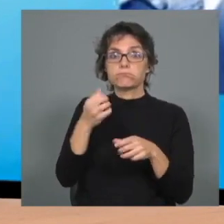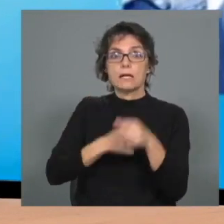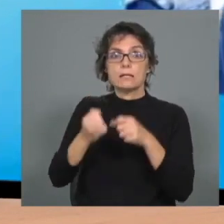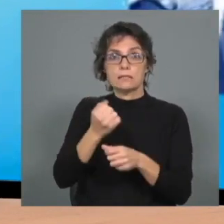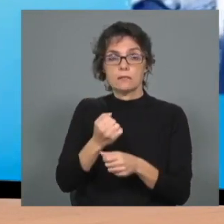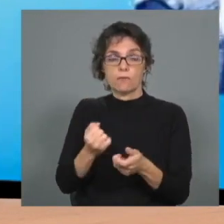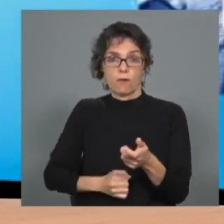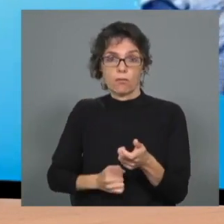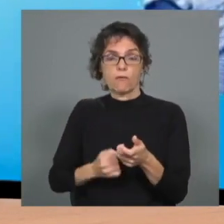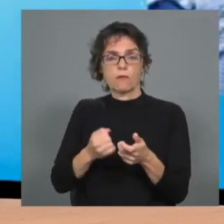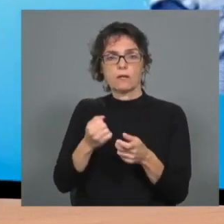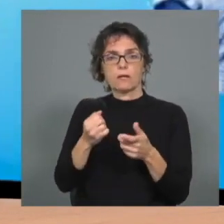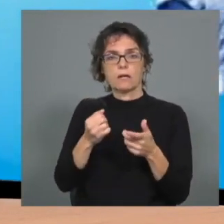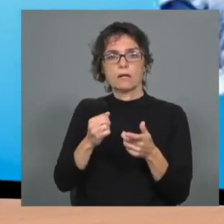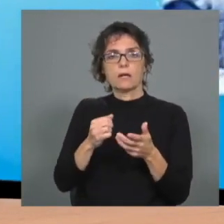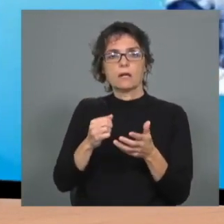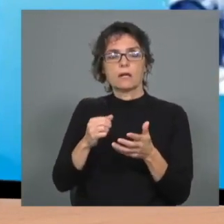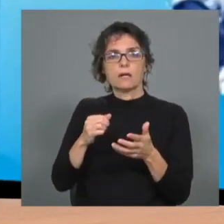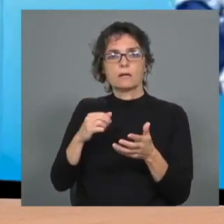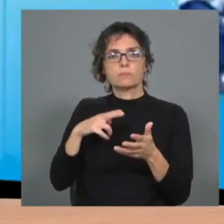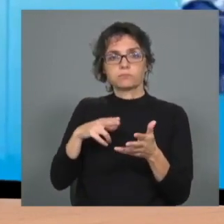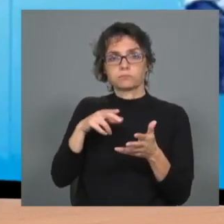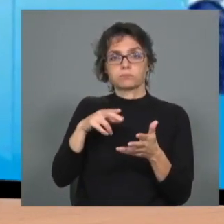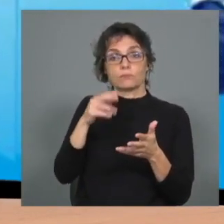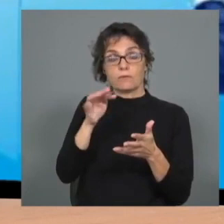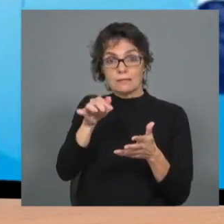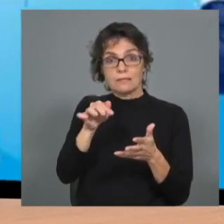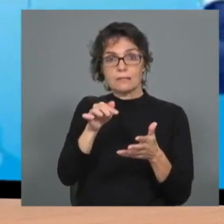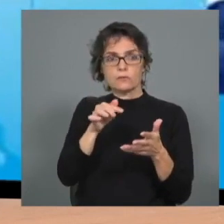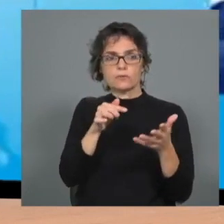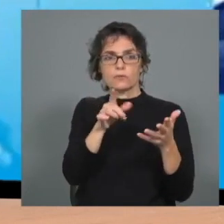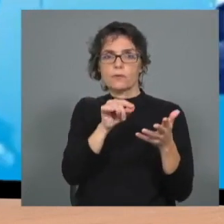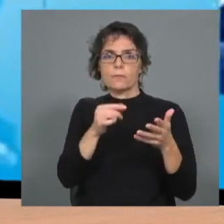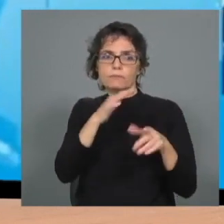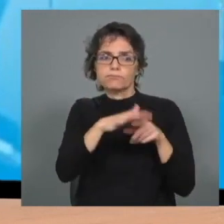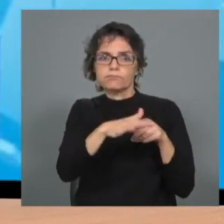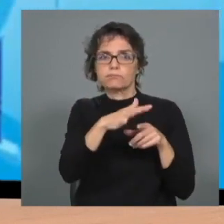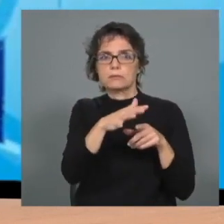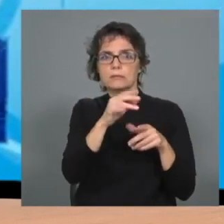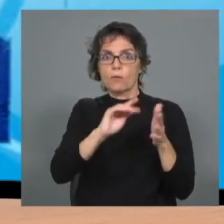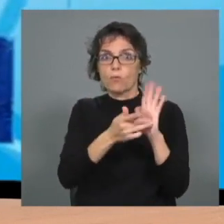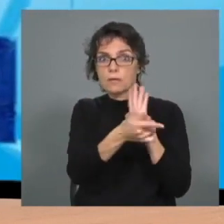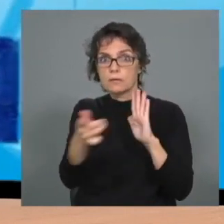por exemplo, né? Você tem aqui personagens depois que vão ser evocados, como